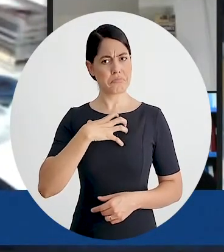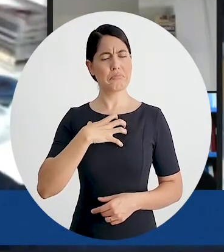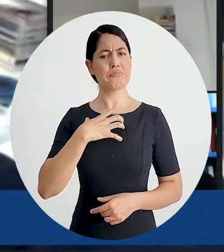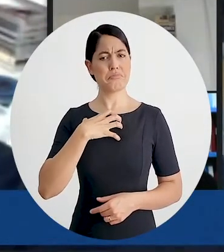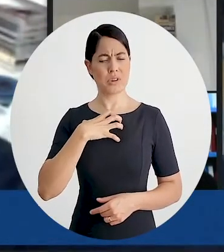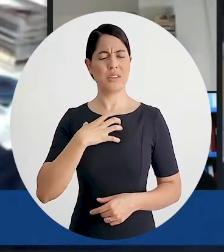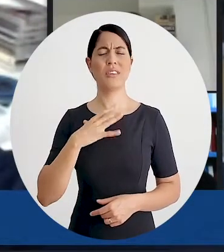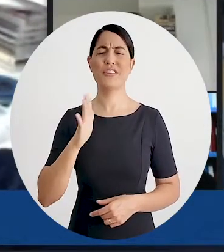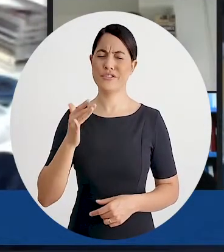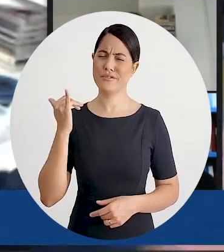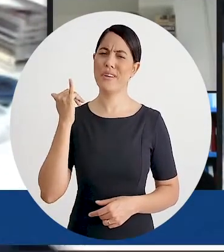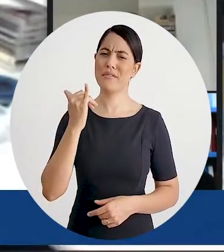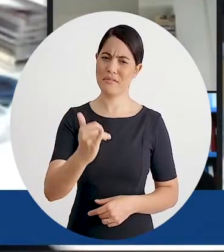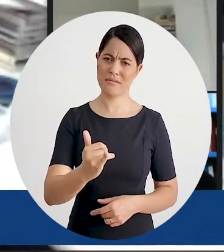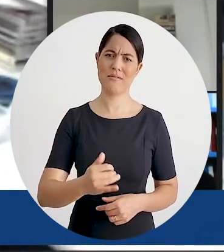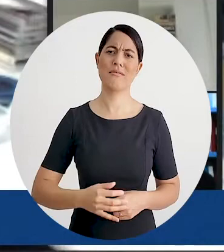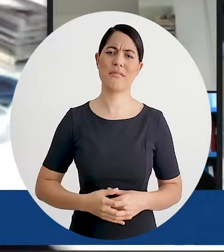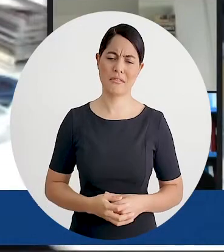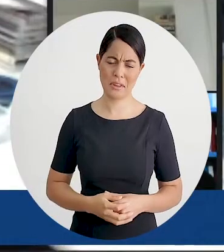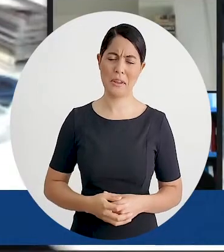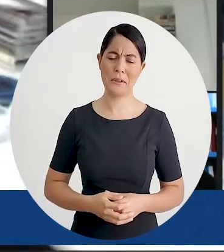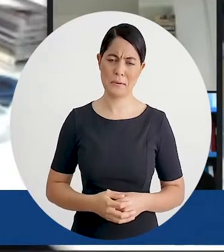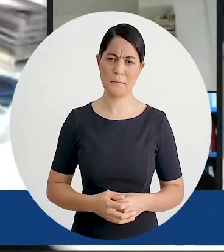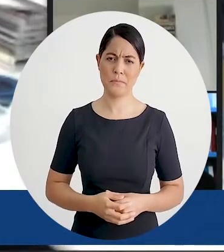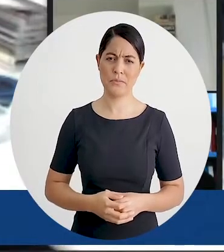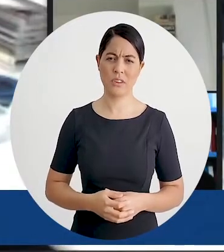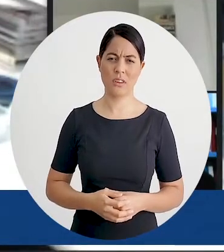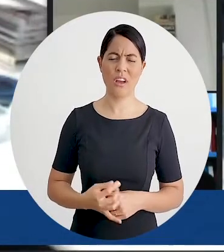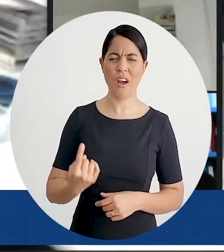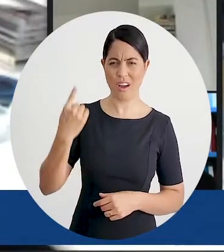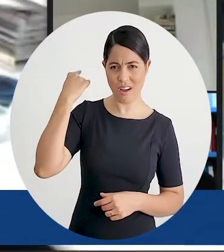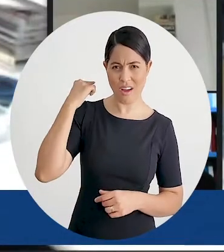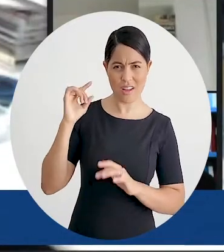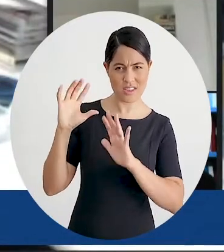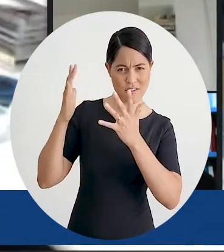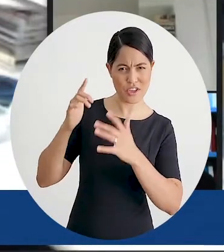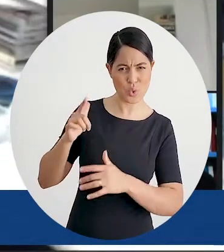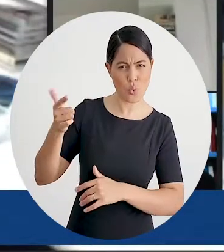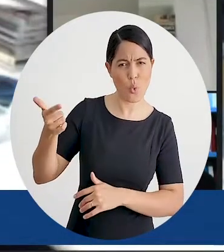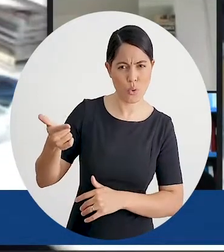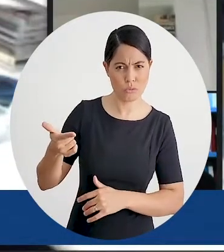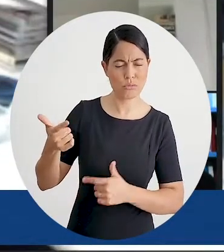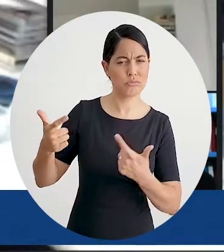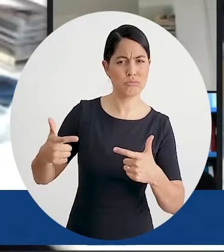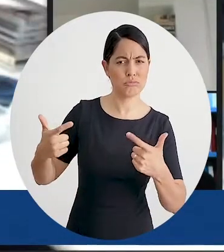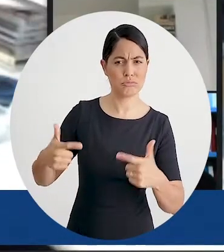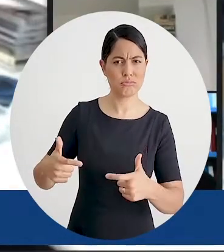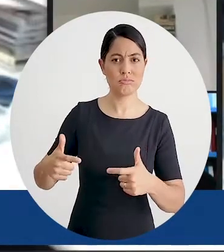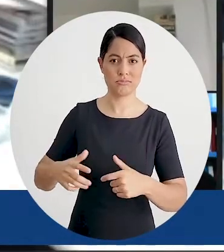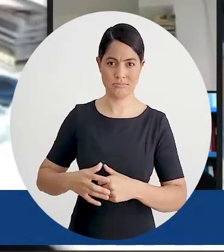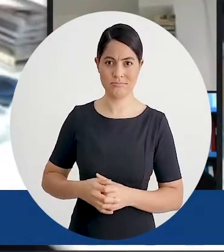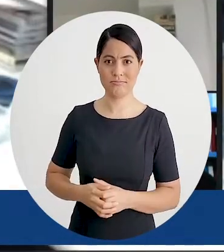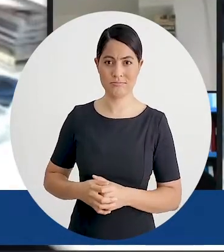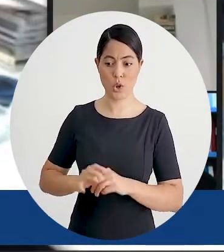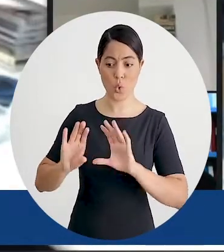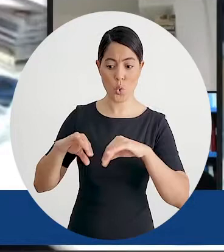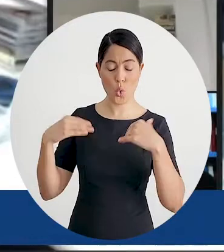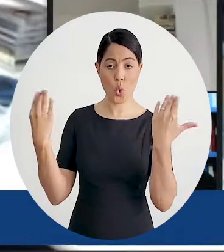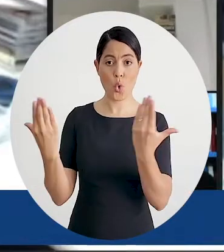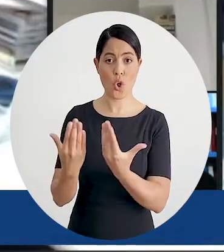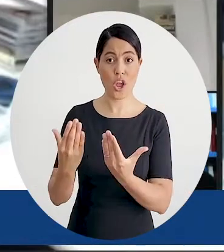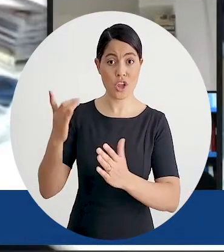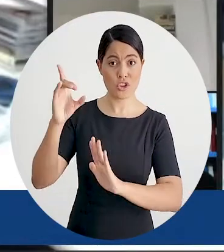já disse recentemente em um outro evento da OAB, o Congresso de Direito